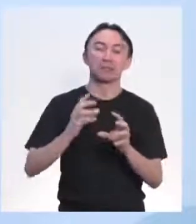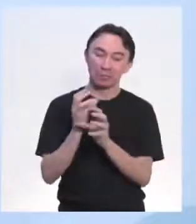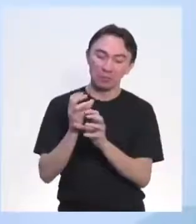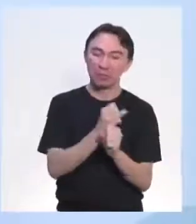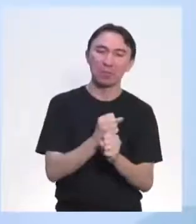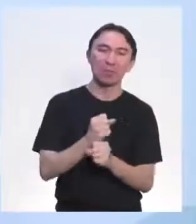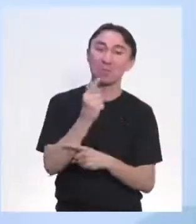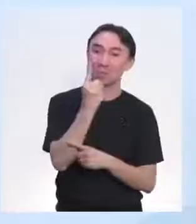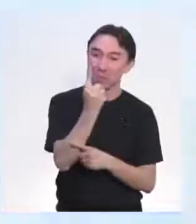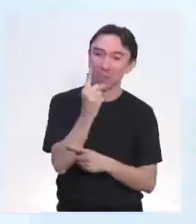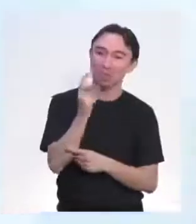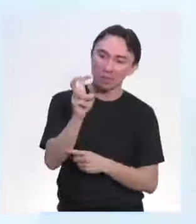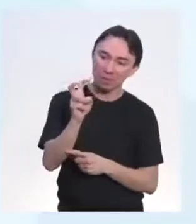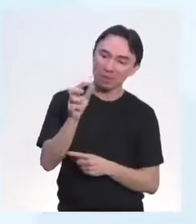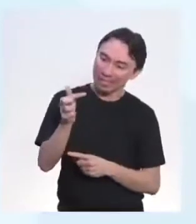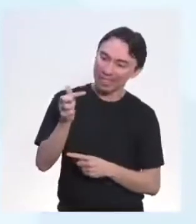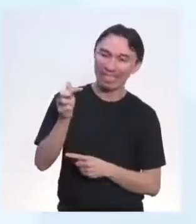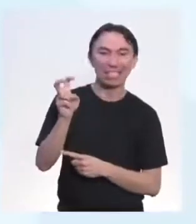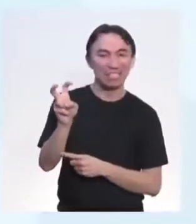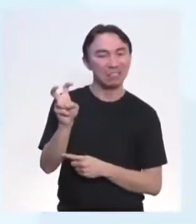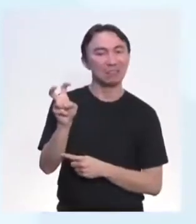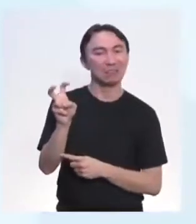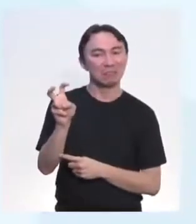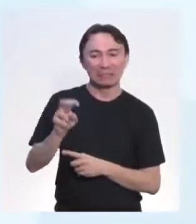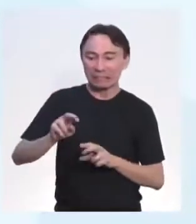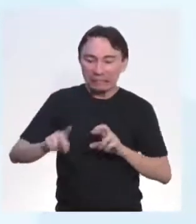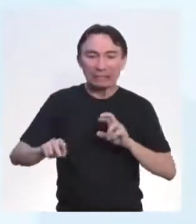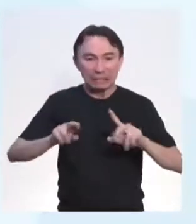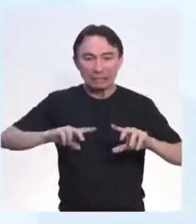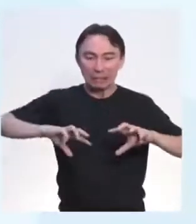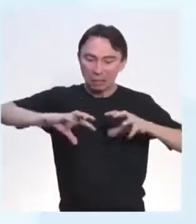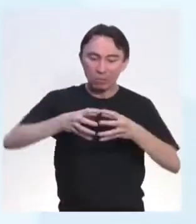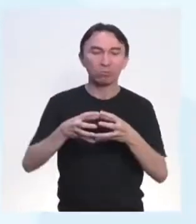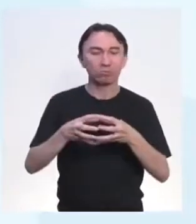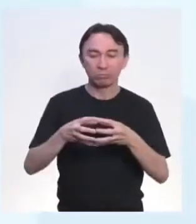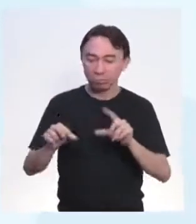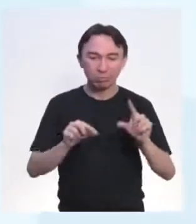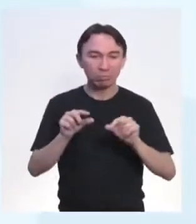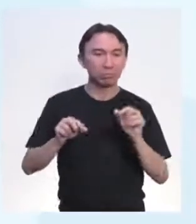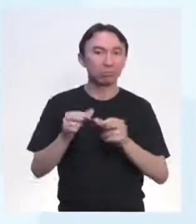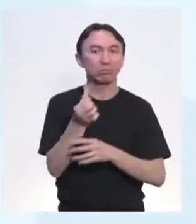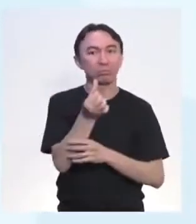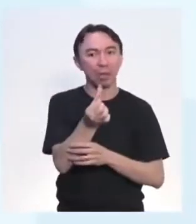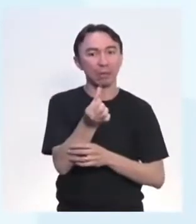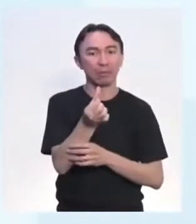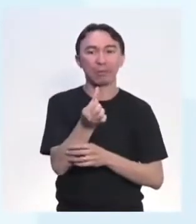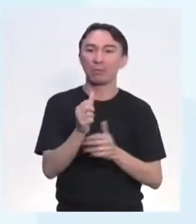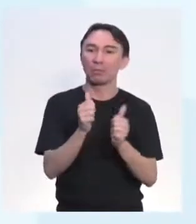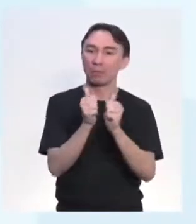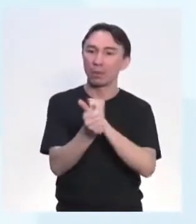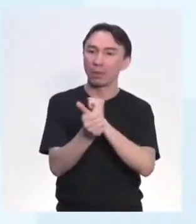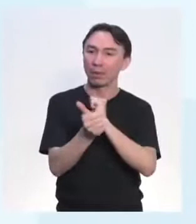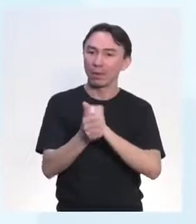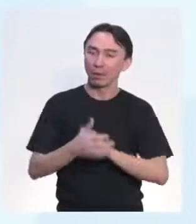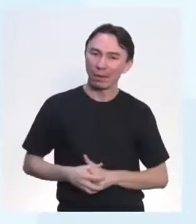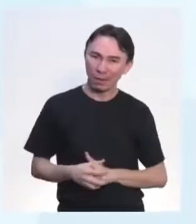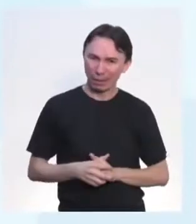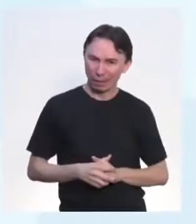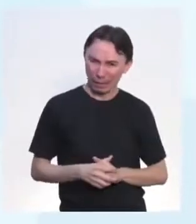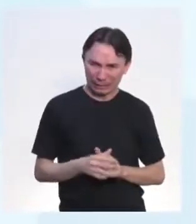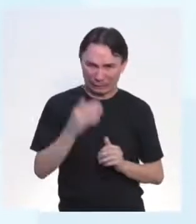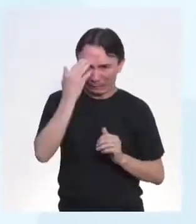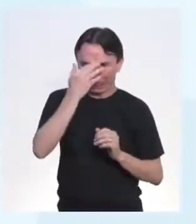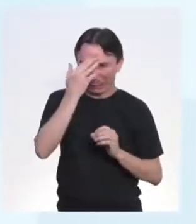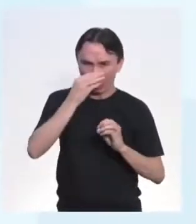1.575 maneiras diferentes de formar a equipe de 6 jogadores. E aí? Agora vocês